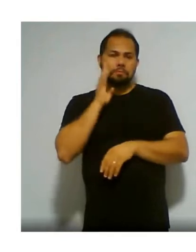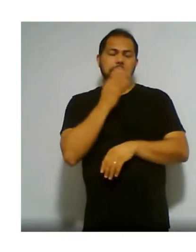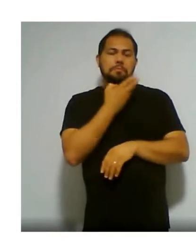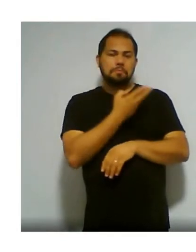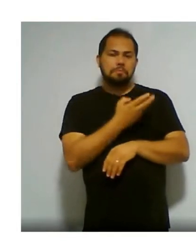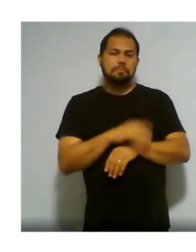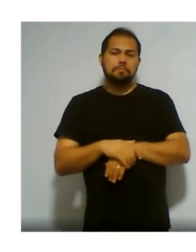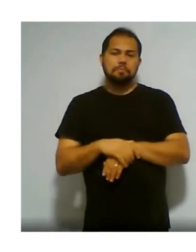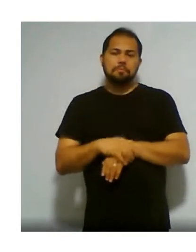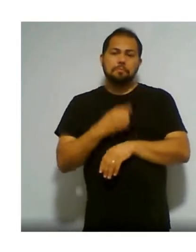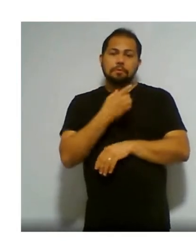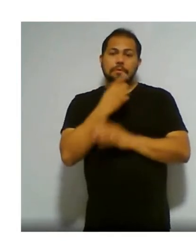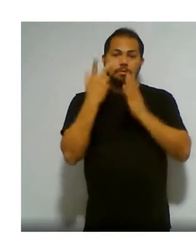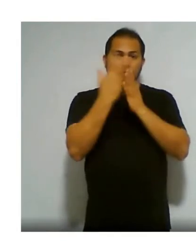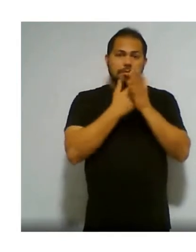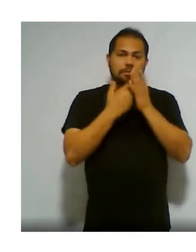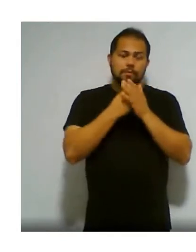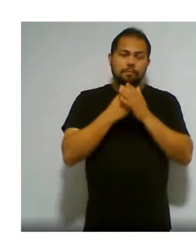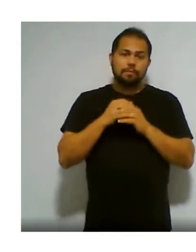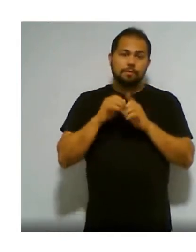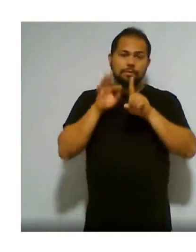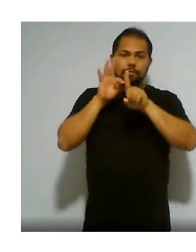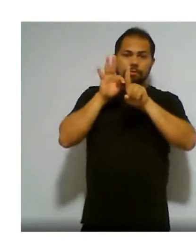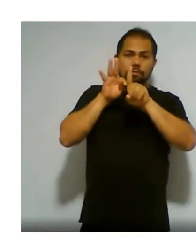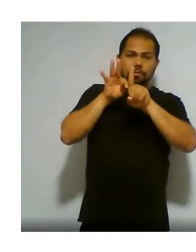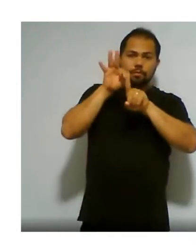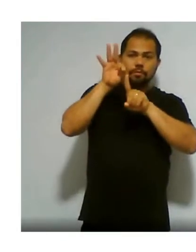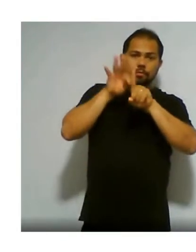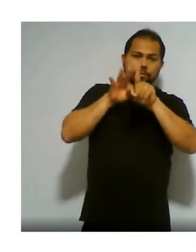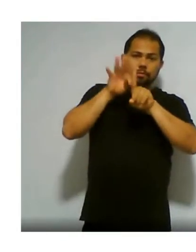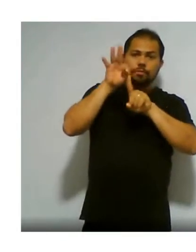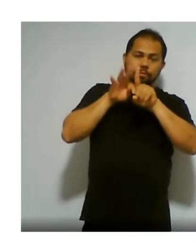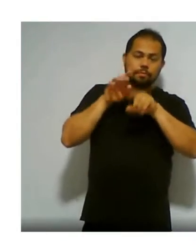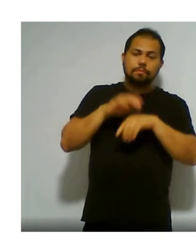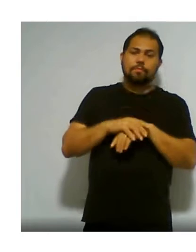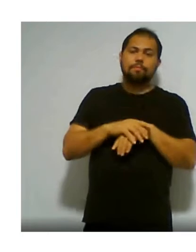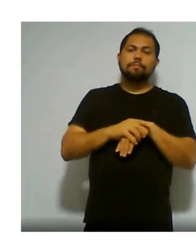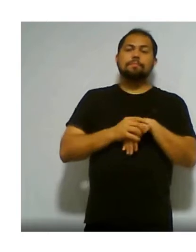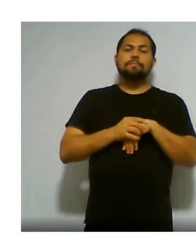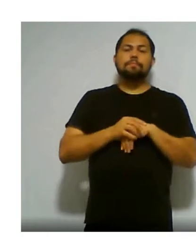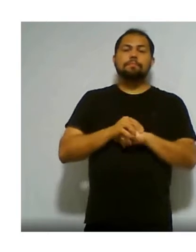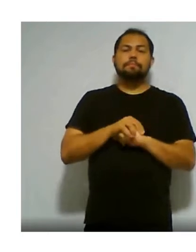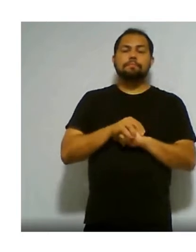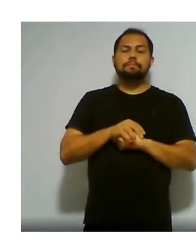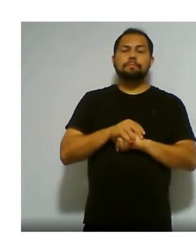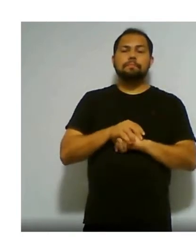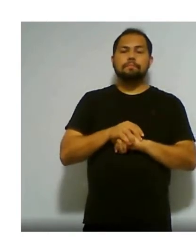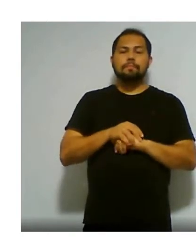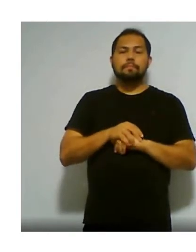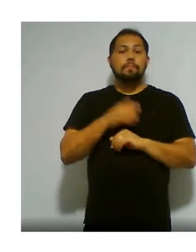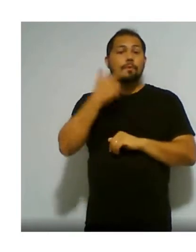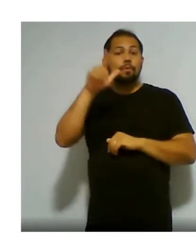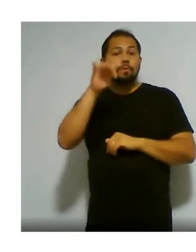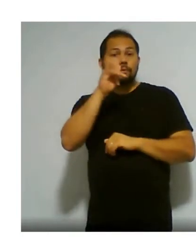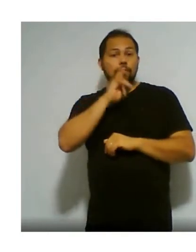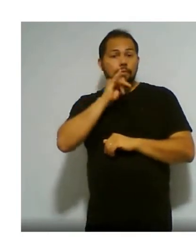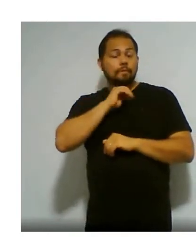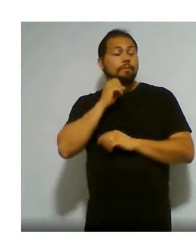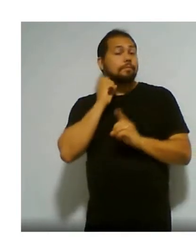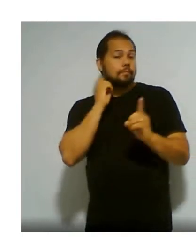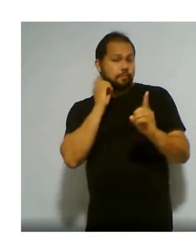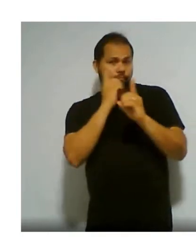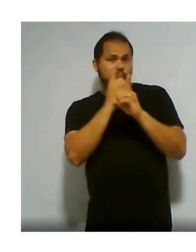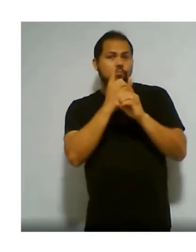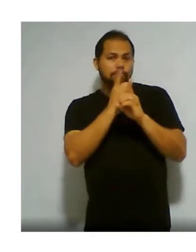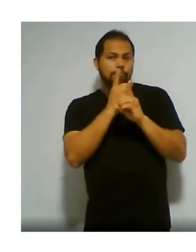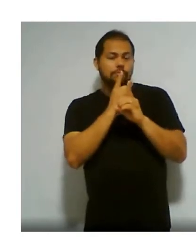imagem térmica, né? Retirada através de uma câmera de calor, um mapa de calor. Um exemplo que vocês podem encontrar